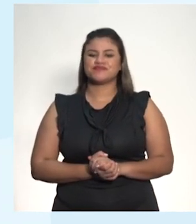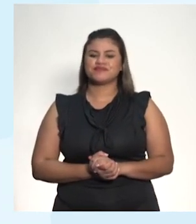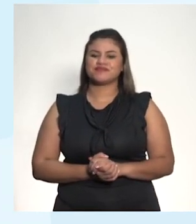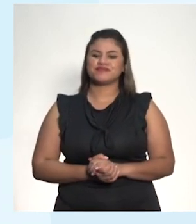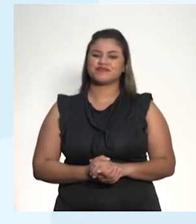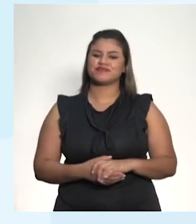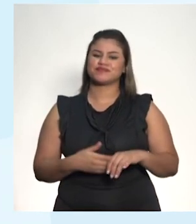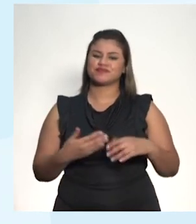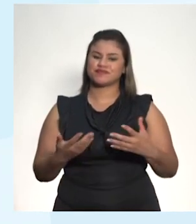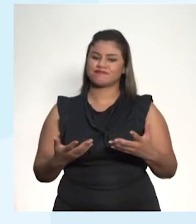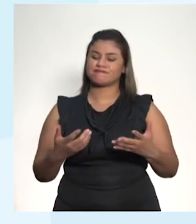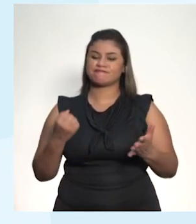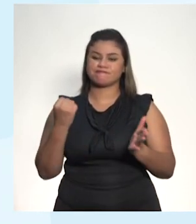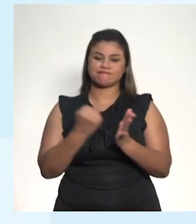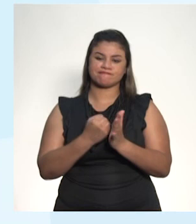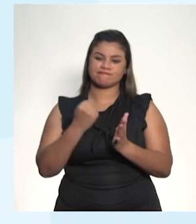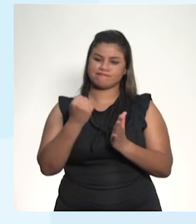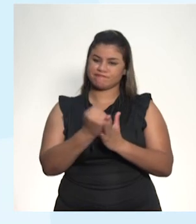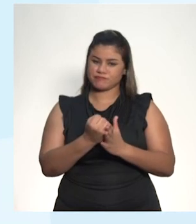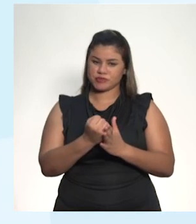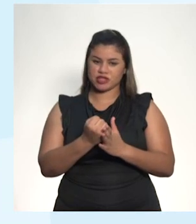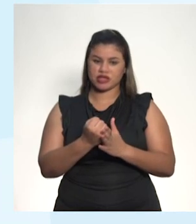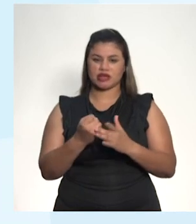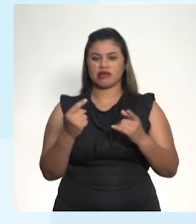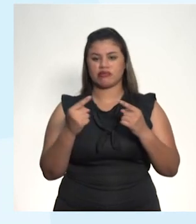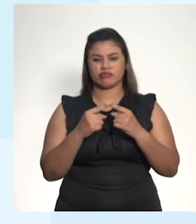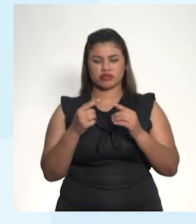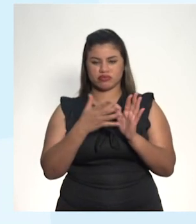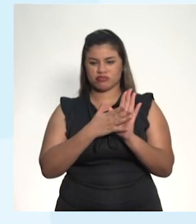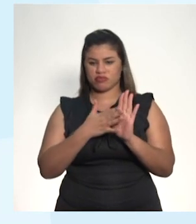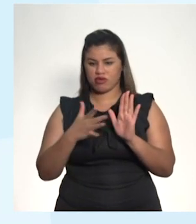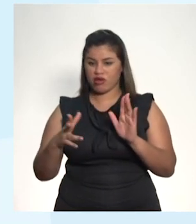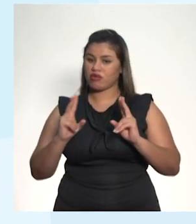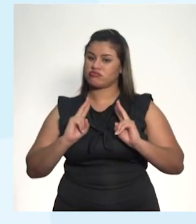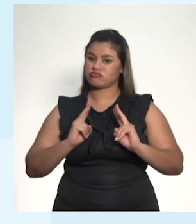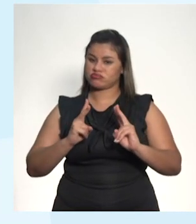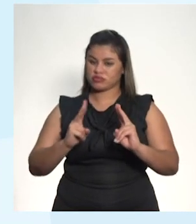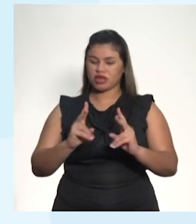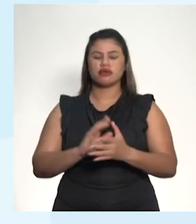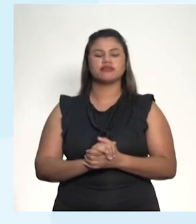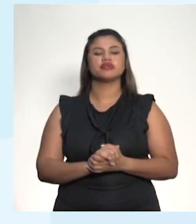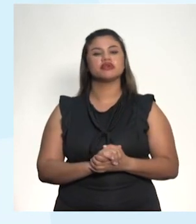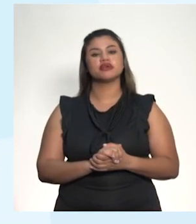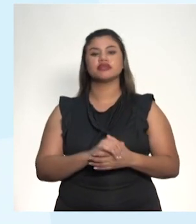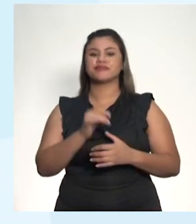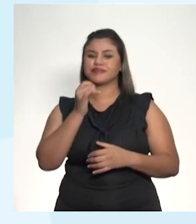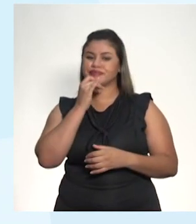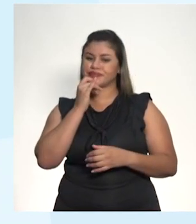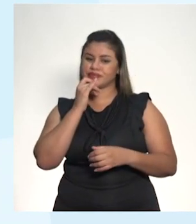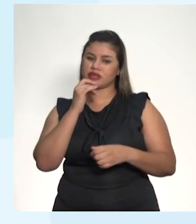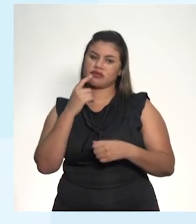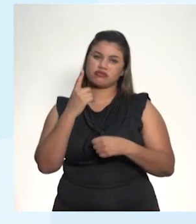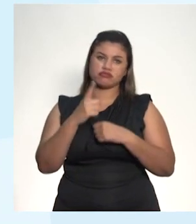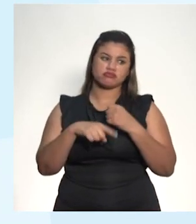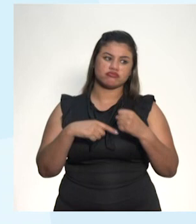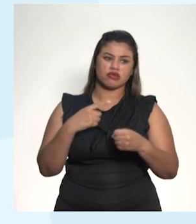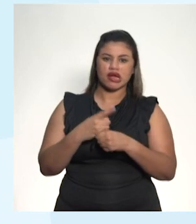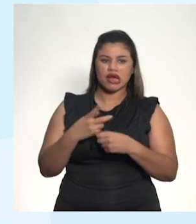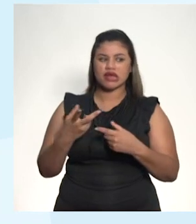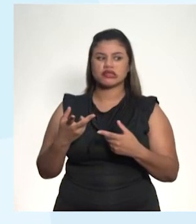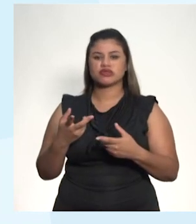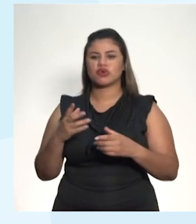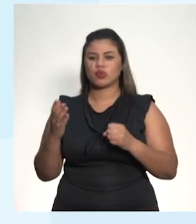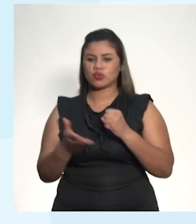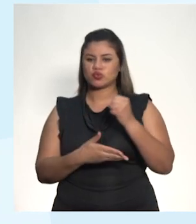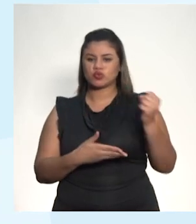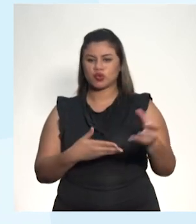tenho aí um contrato que não é sazonal, ele é um contrato permanente, então, indiferente da estação do ano, indiferente na colheita do que